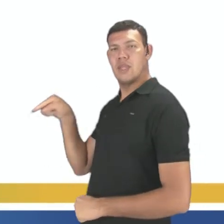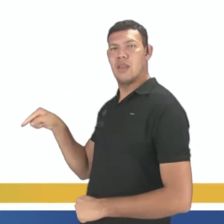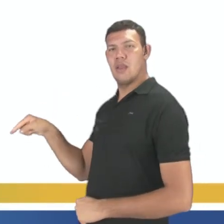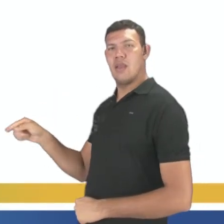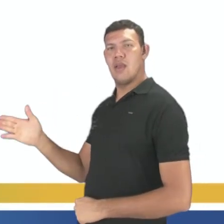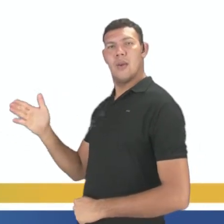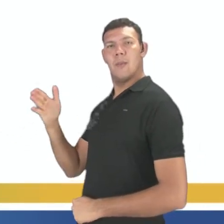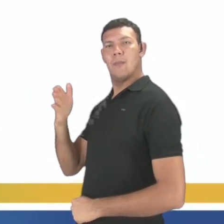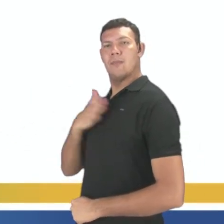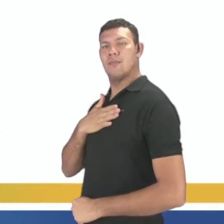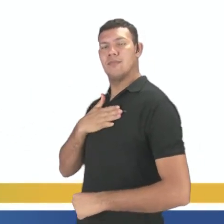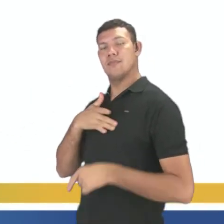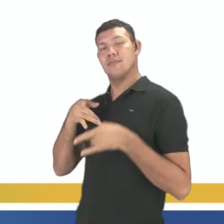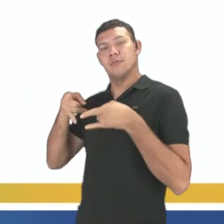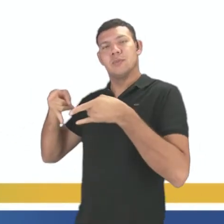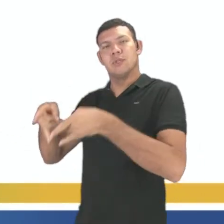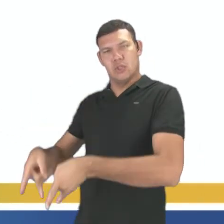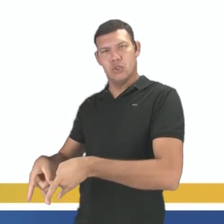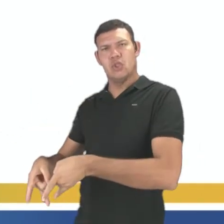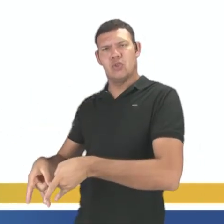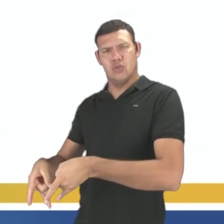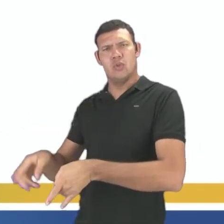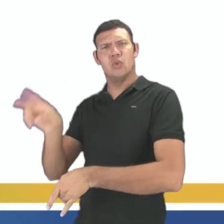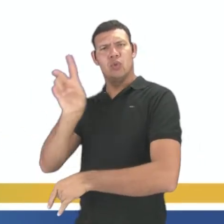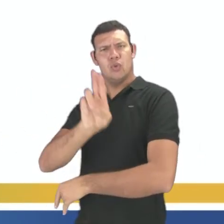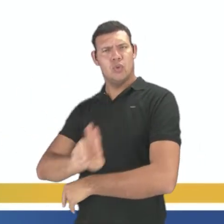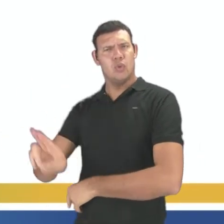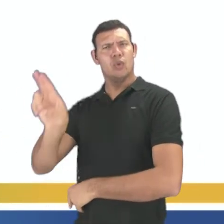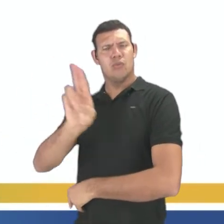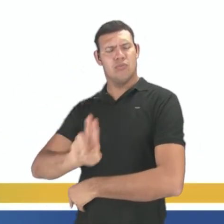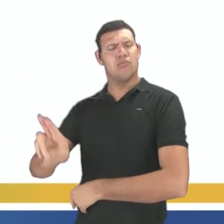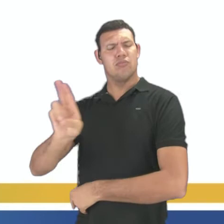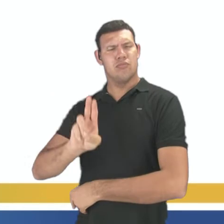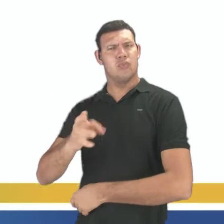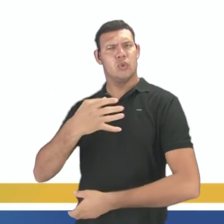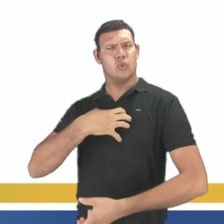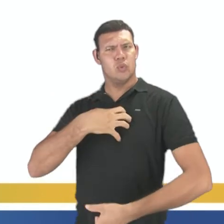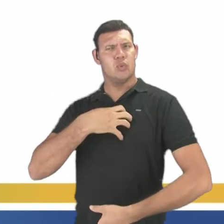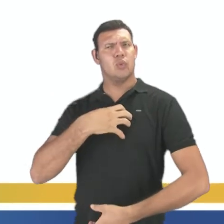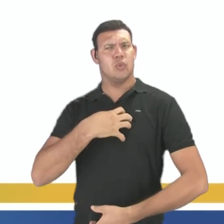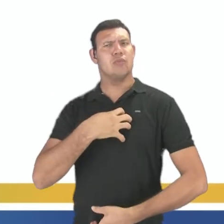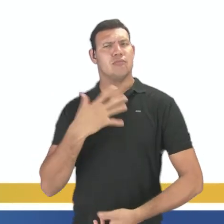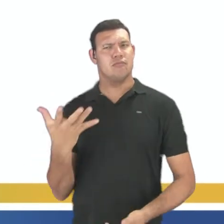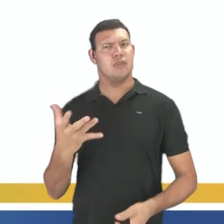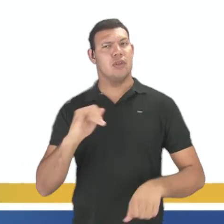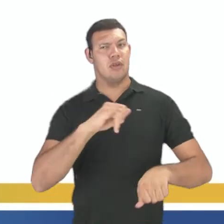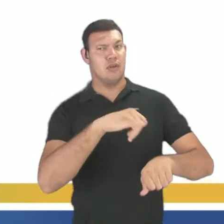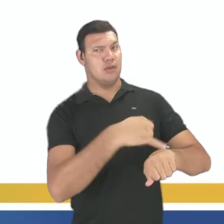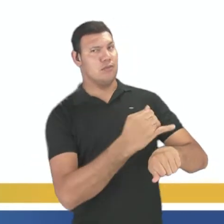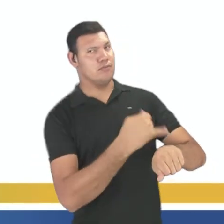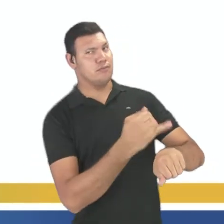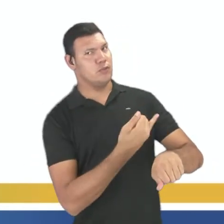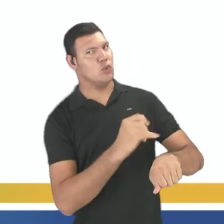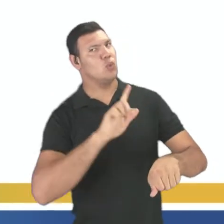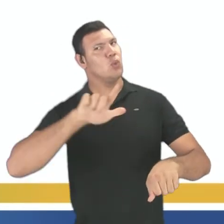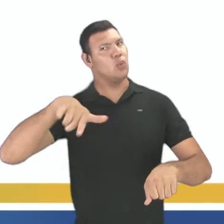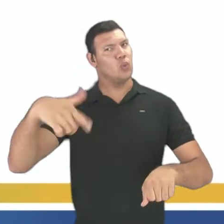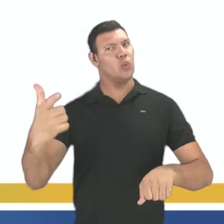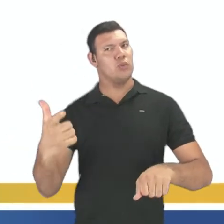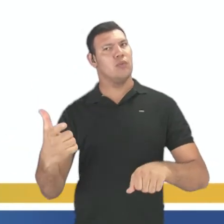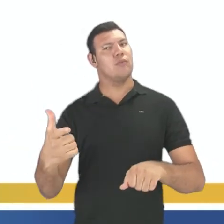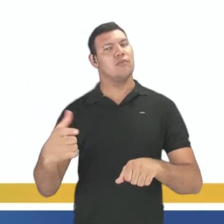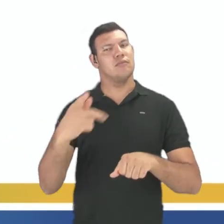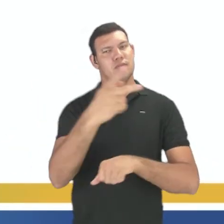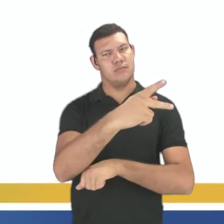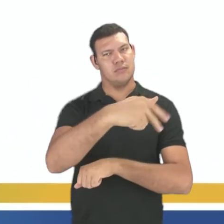Eu posso usar os dois. O sentido vai ser o mesmo, só que um é um adjetivo e o outro é o pronome, ok?